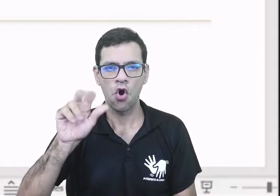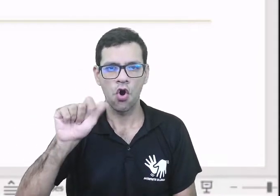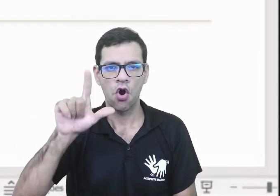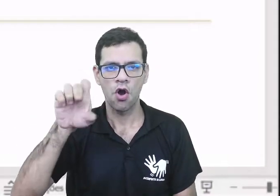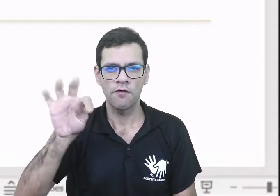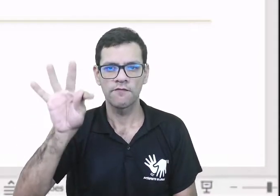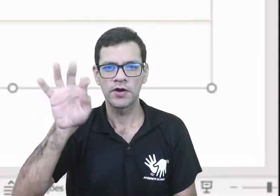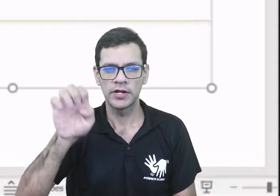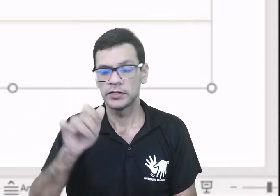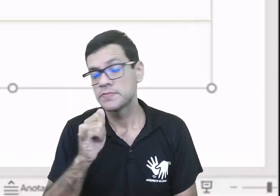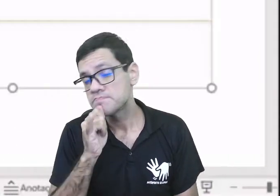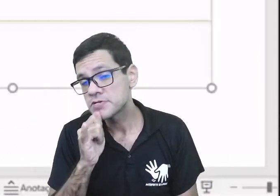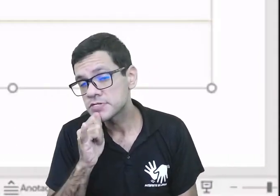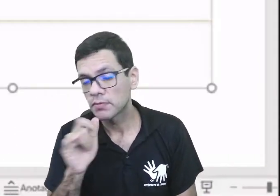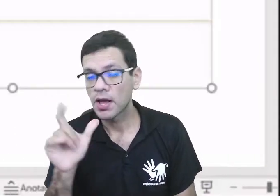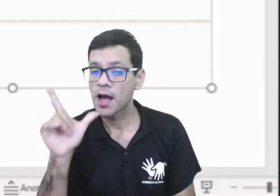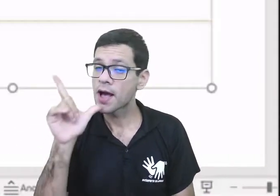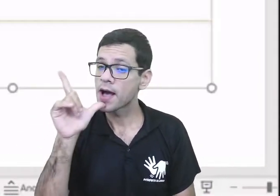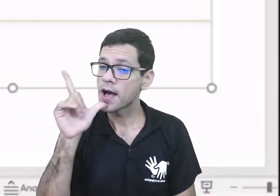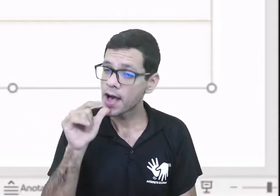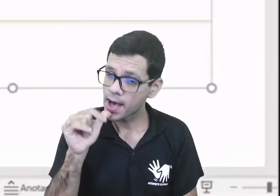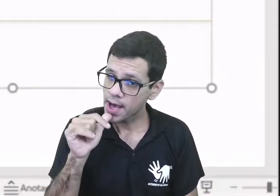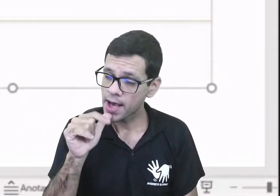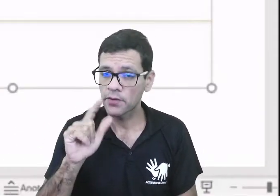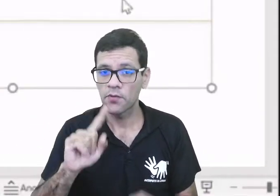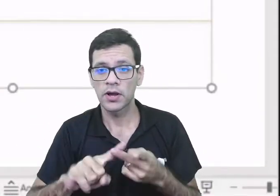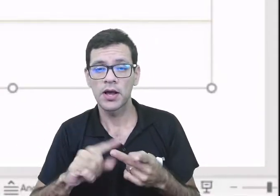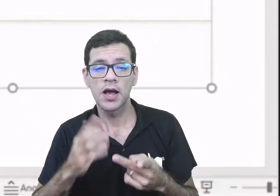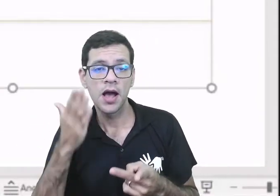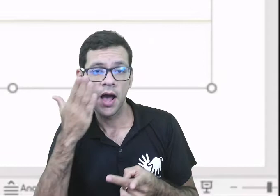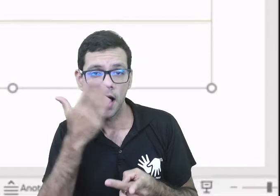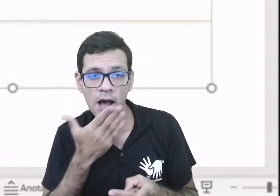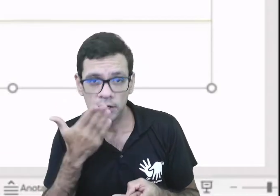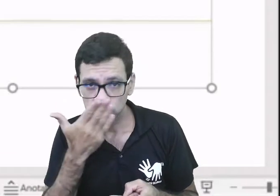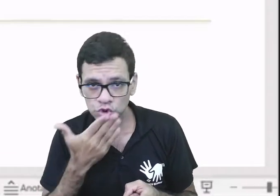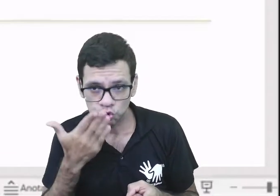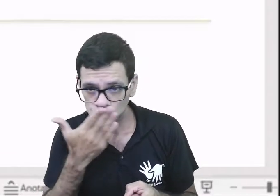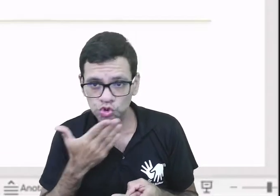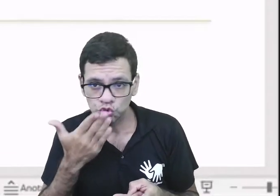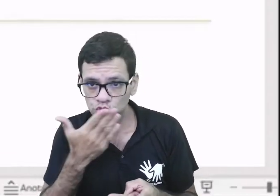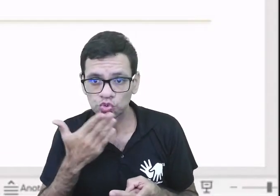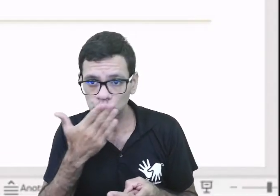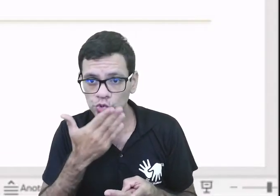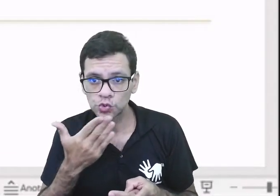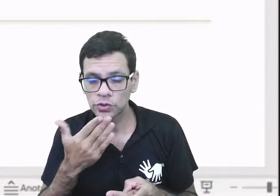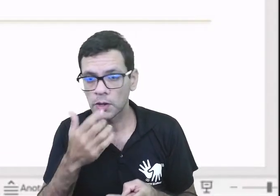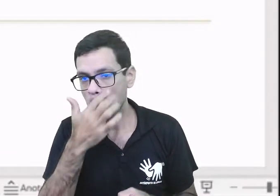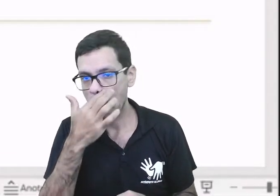água e o açúcar, a gente pode ter aqui, vai ser